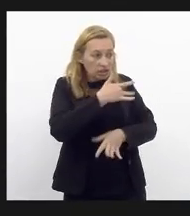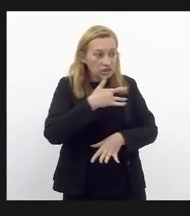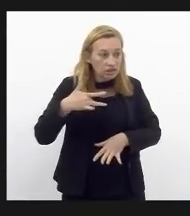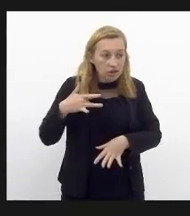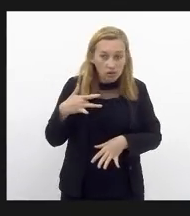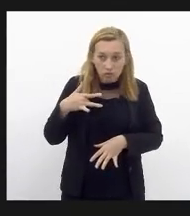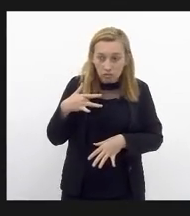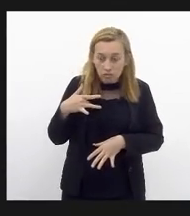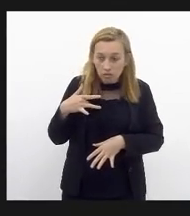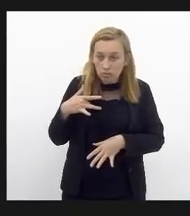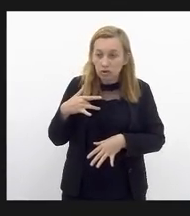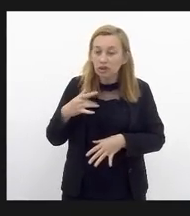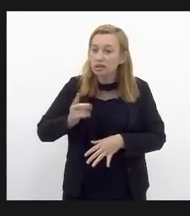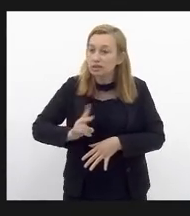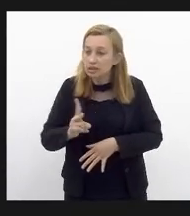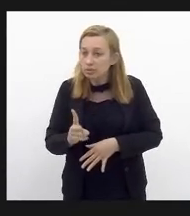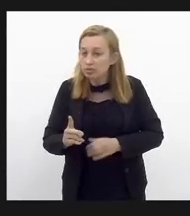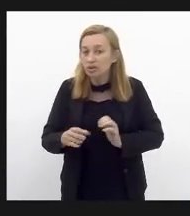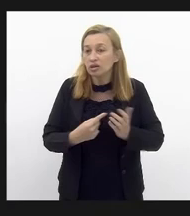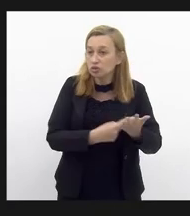tem sido muito solícito sempre,